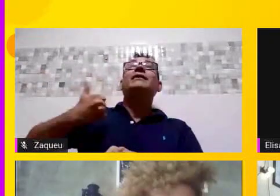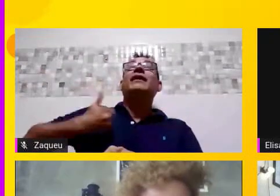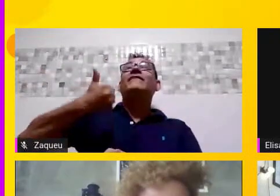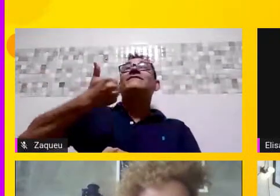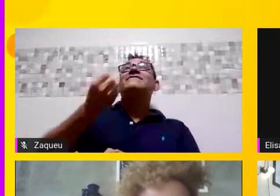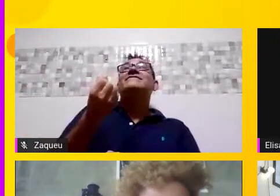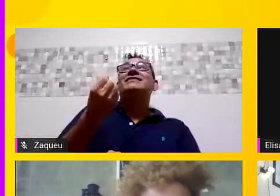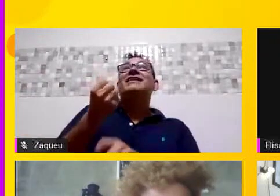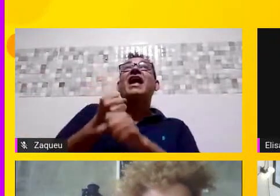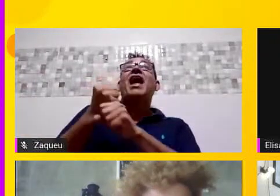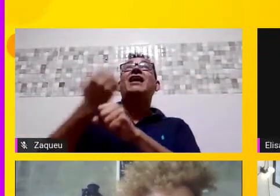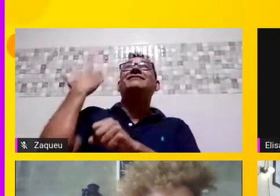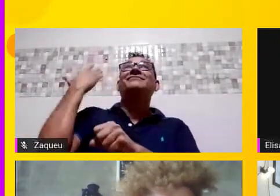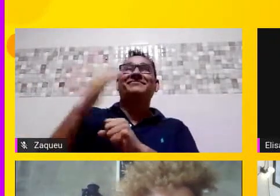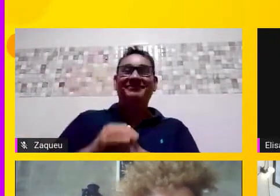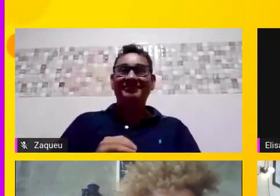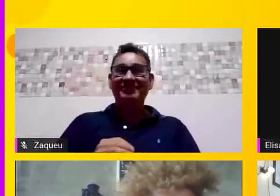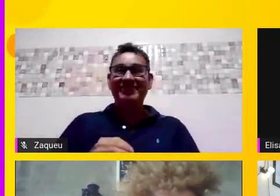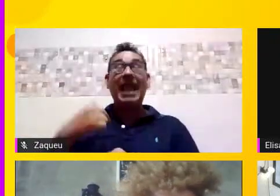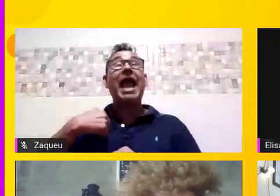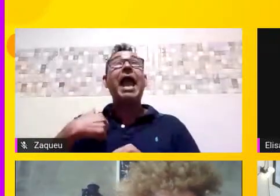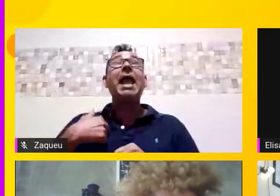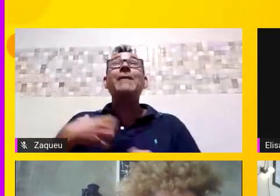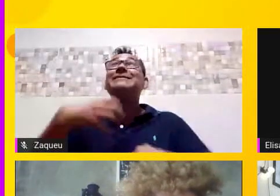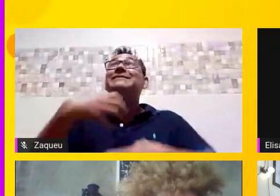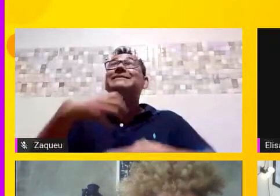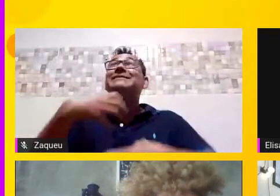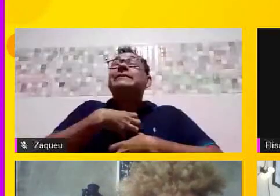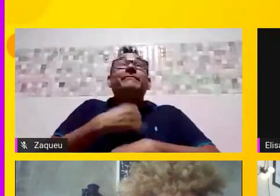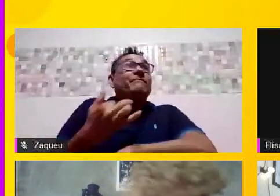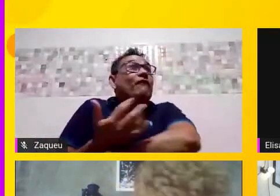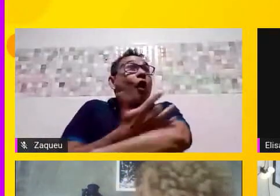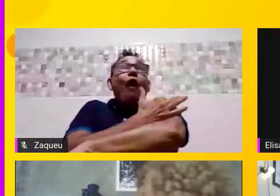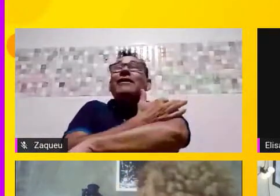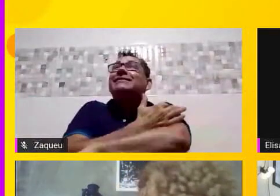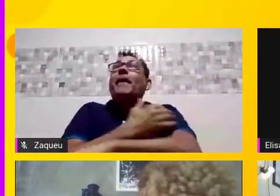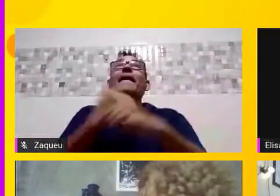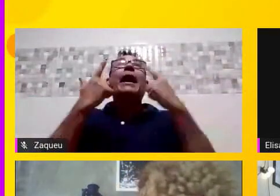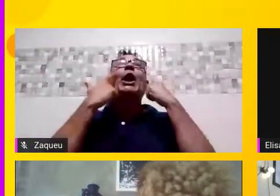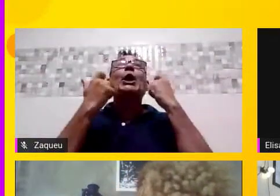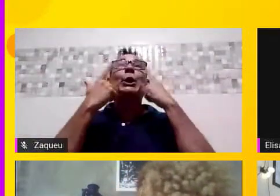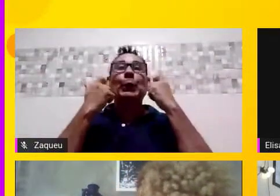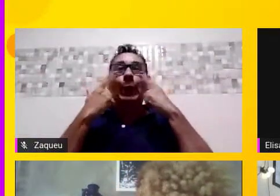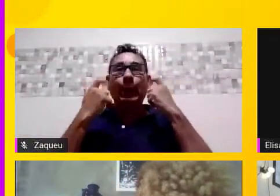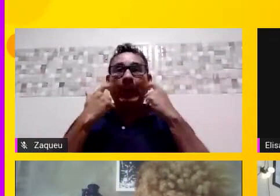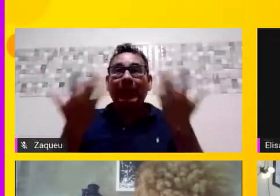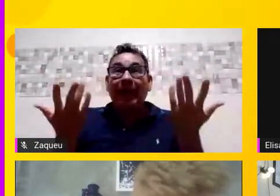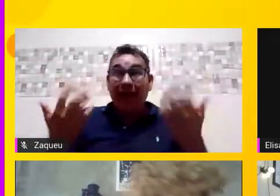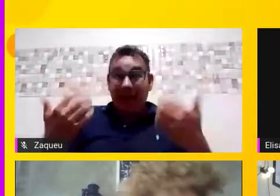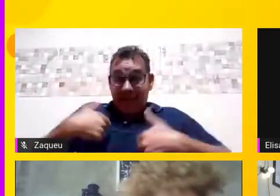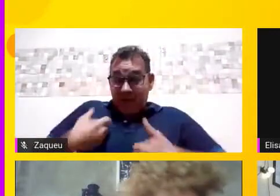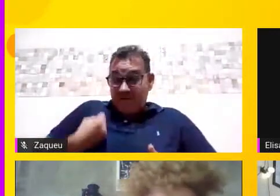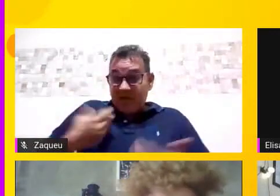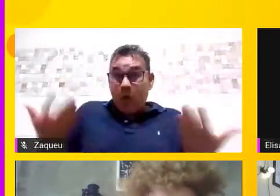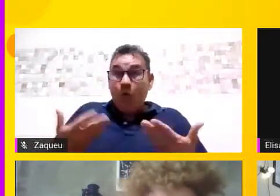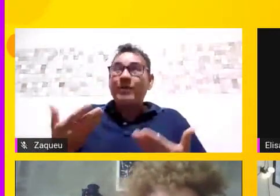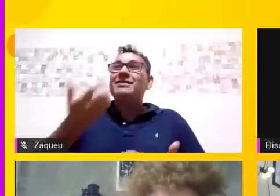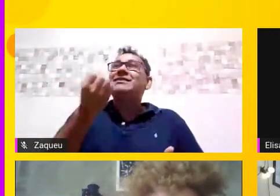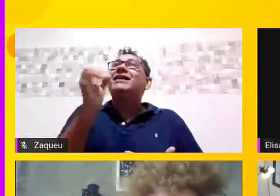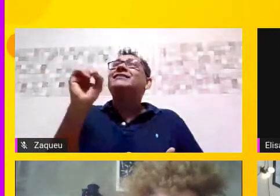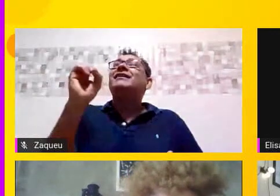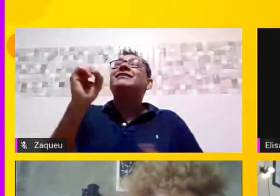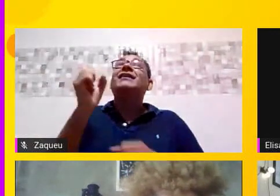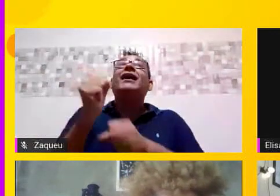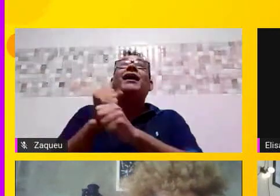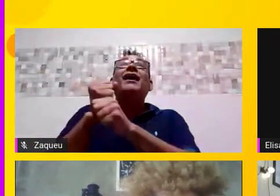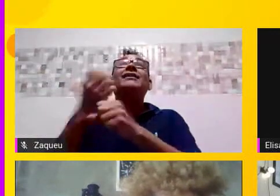eu comecei a chorar por ter 60 anos e nunca ter visto o